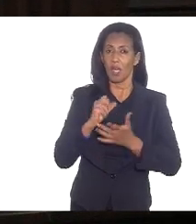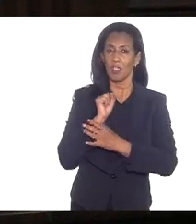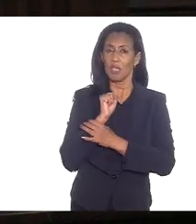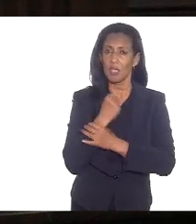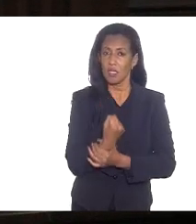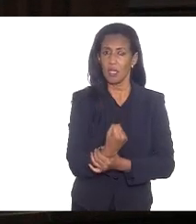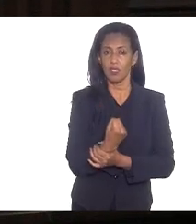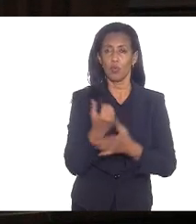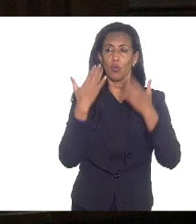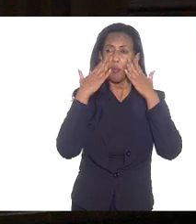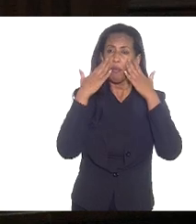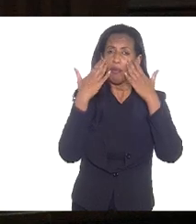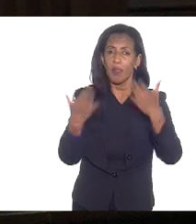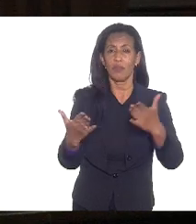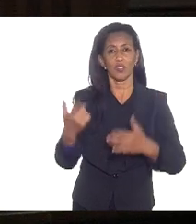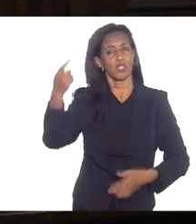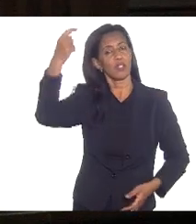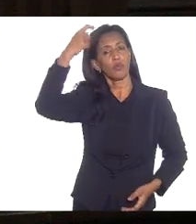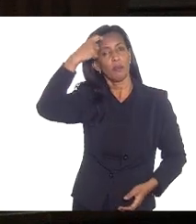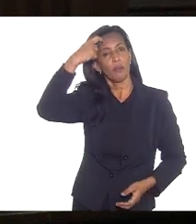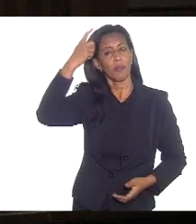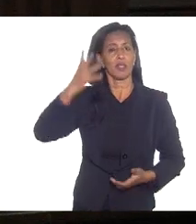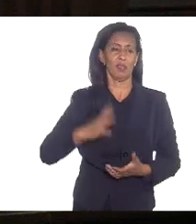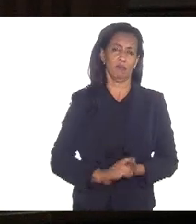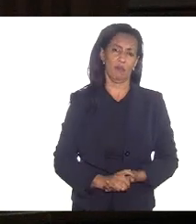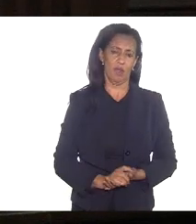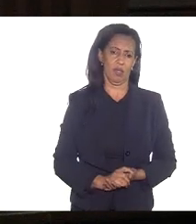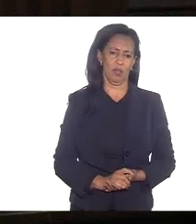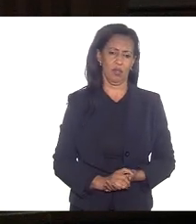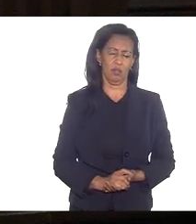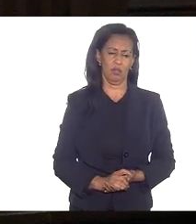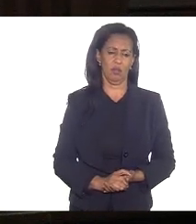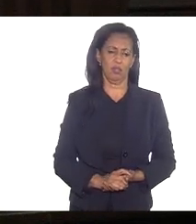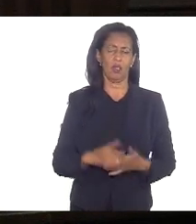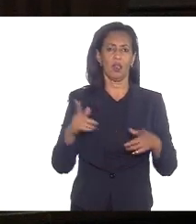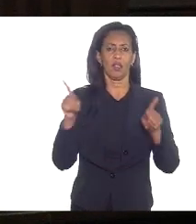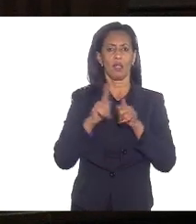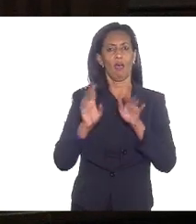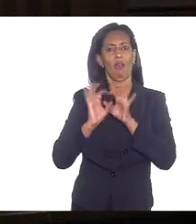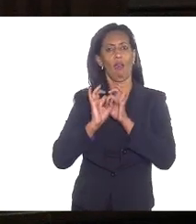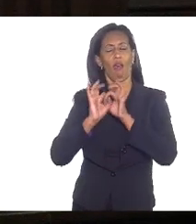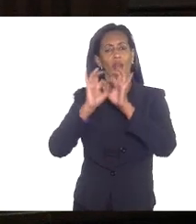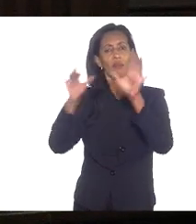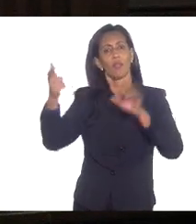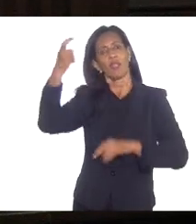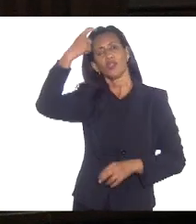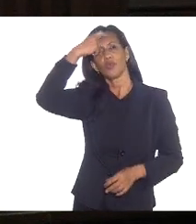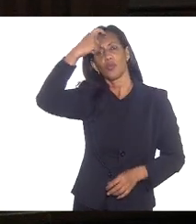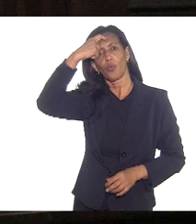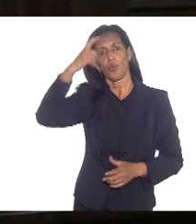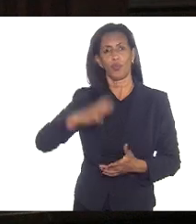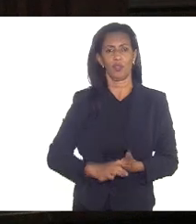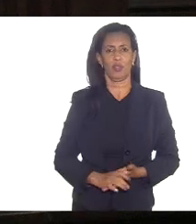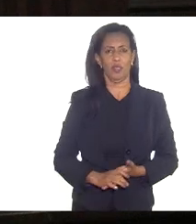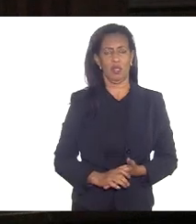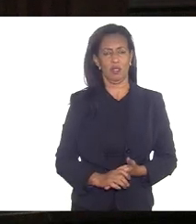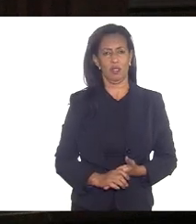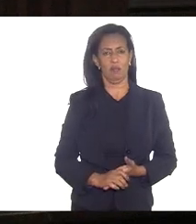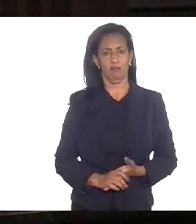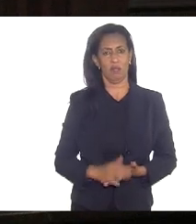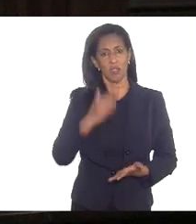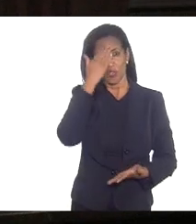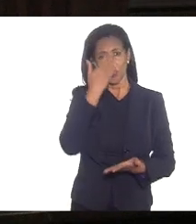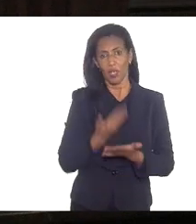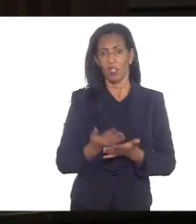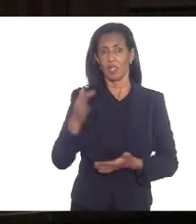de manifestação do pensamento, a inviolabilidade da liberdade de consciência e de crença,